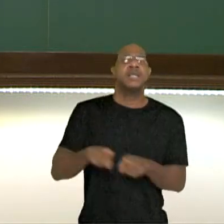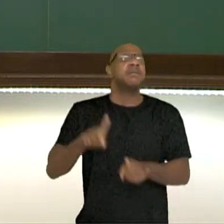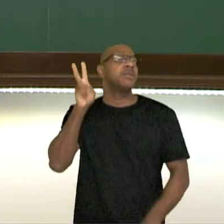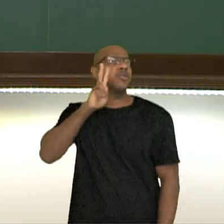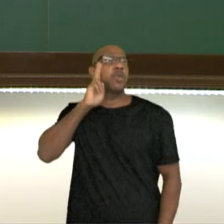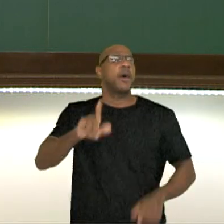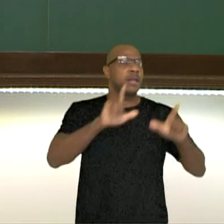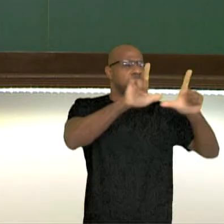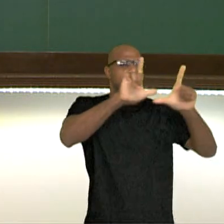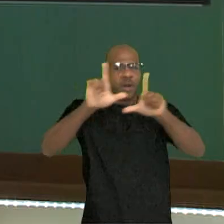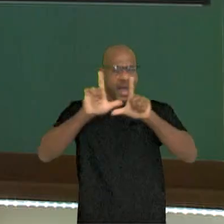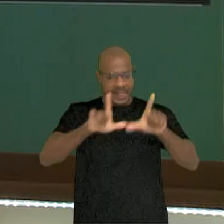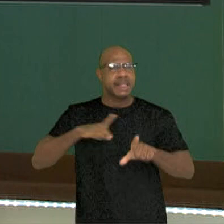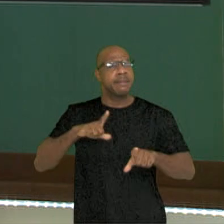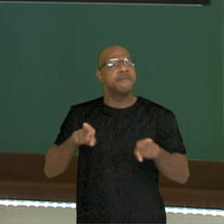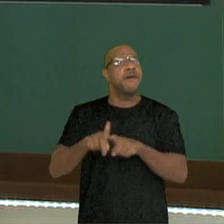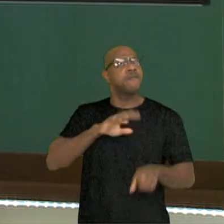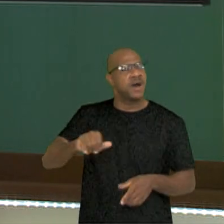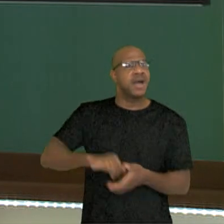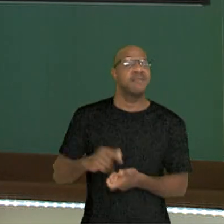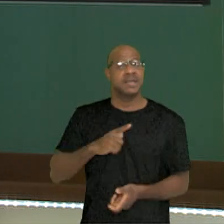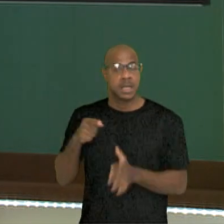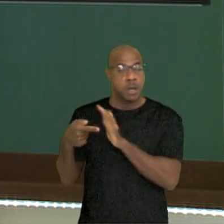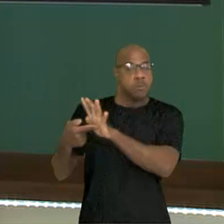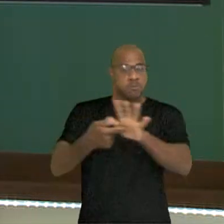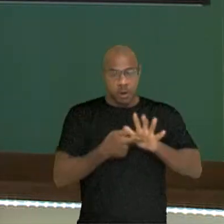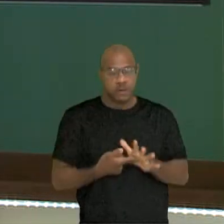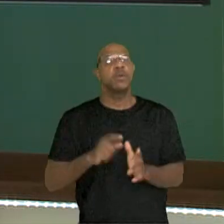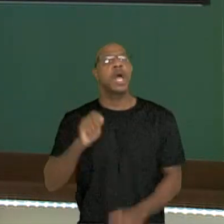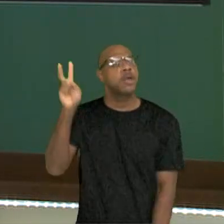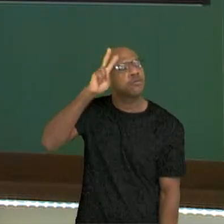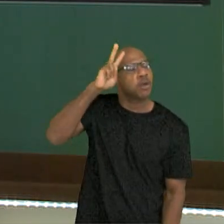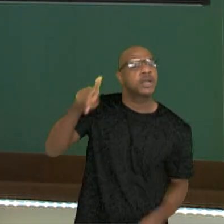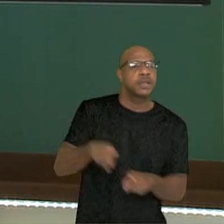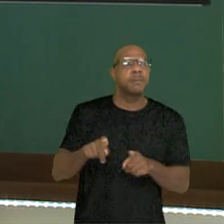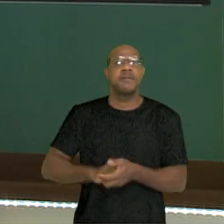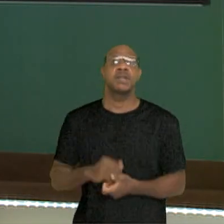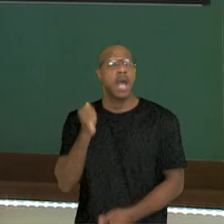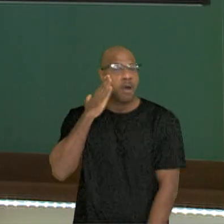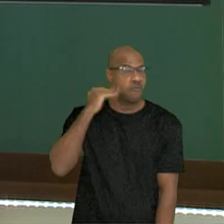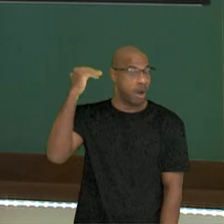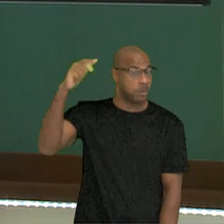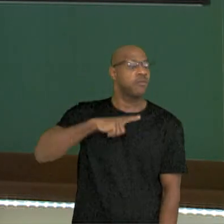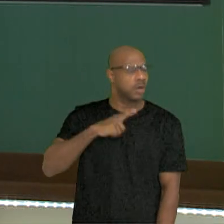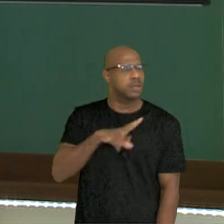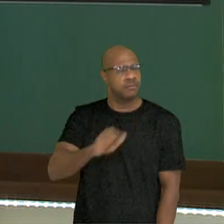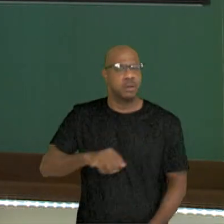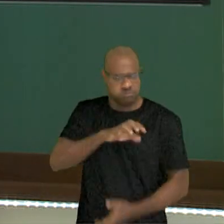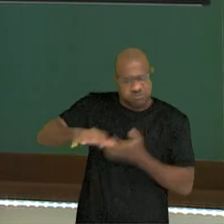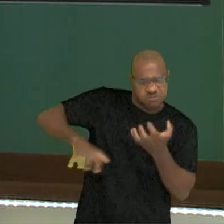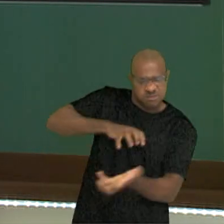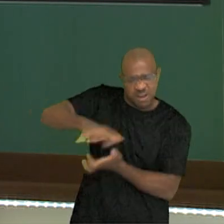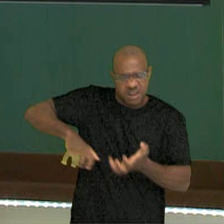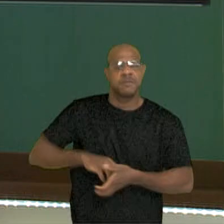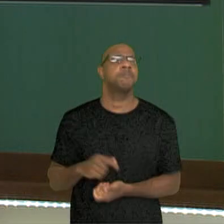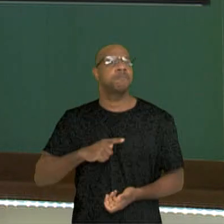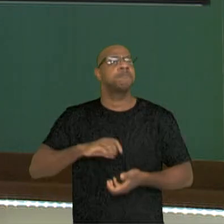histórias de quadrinhos, né? A gente vai ter muitos relatos sobre isso. Vai ser muito famosa essa revolta de